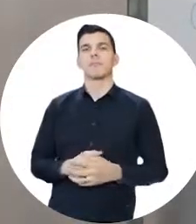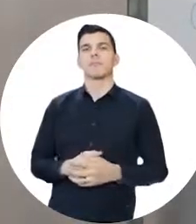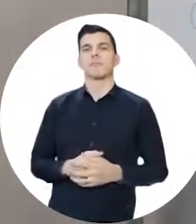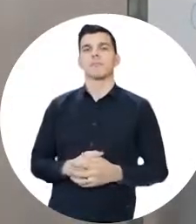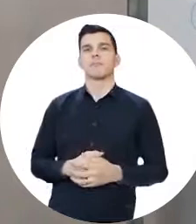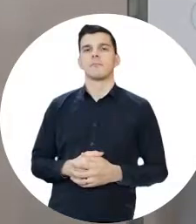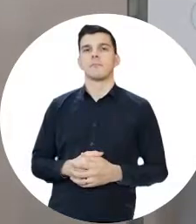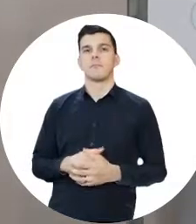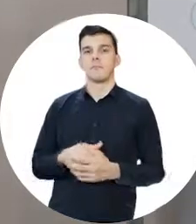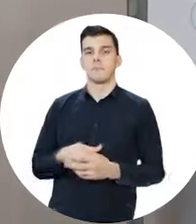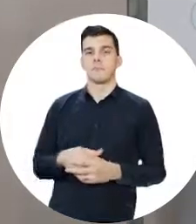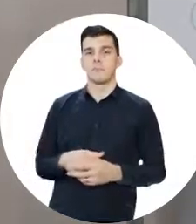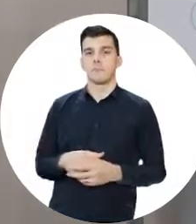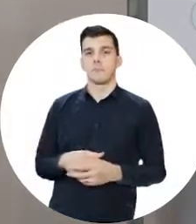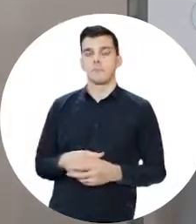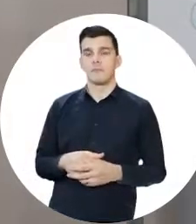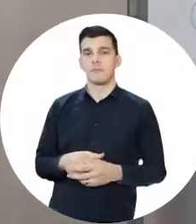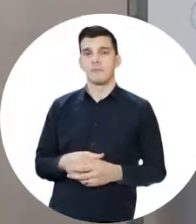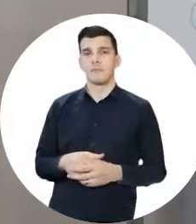mililitros de solução.